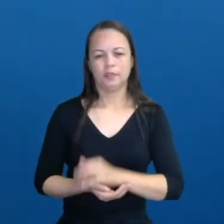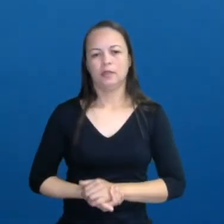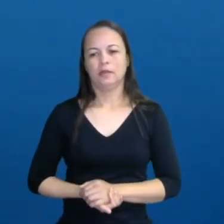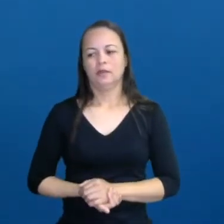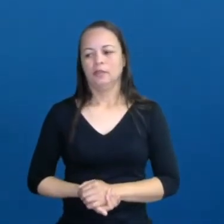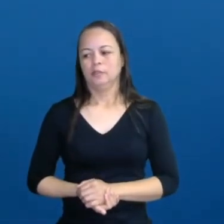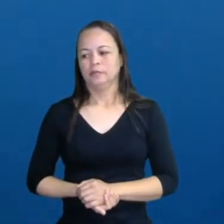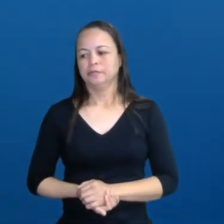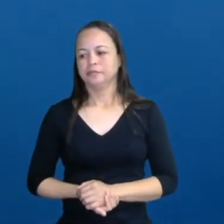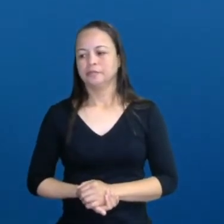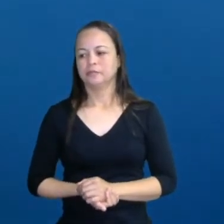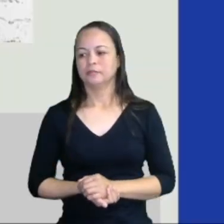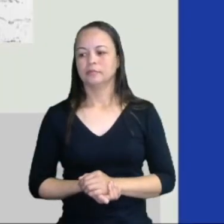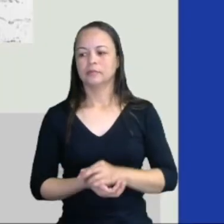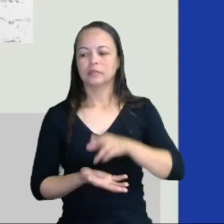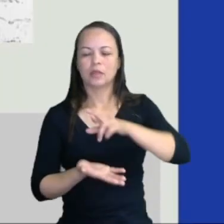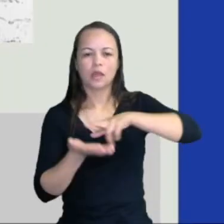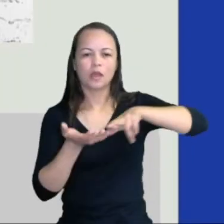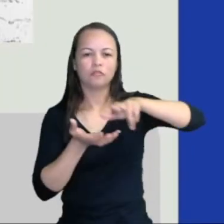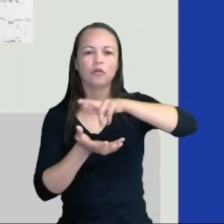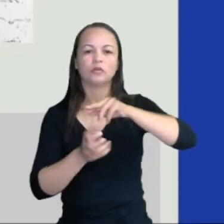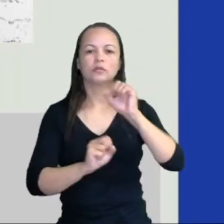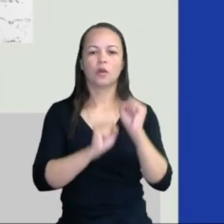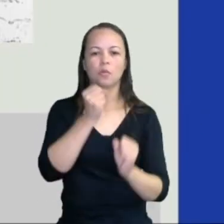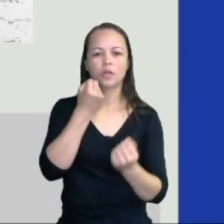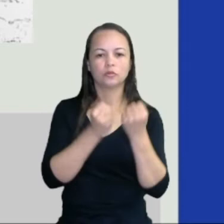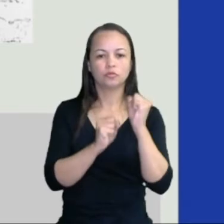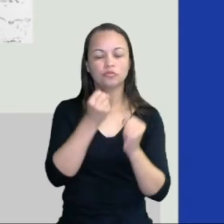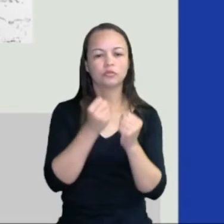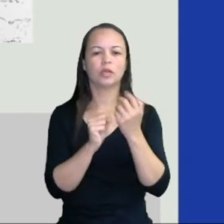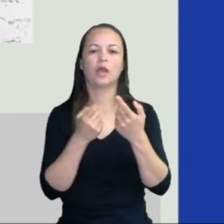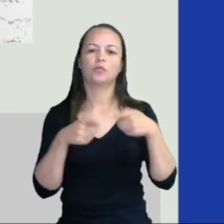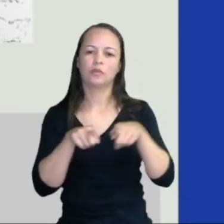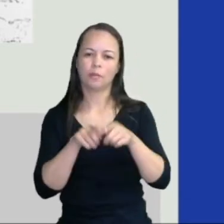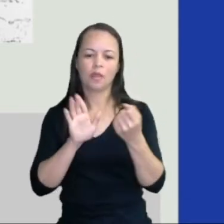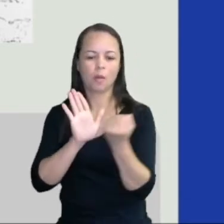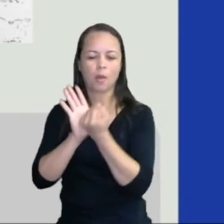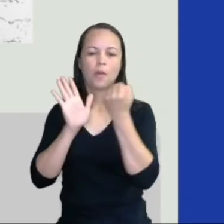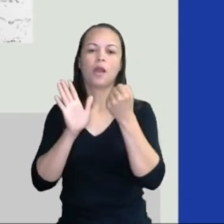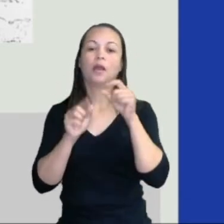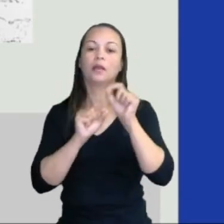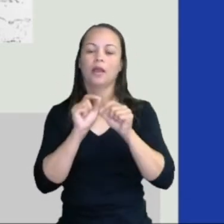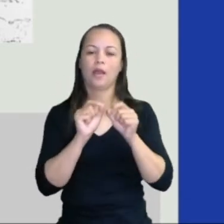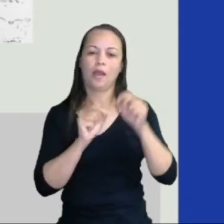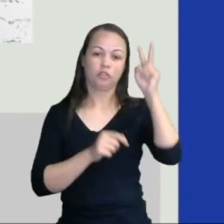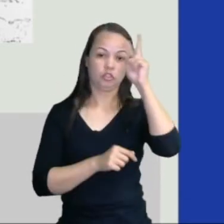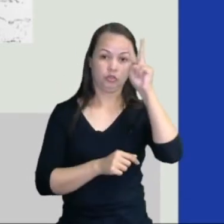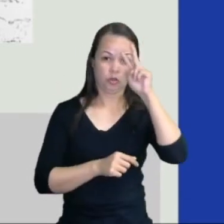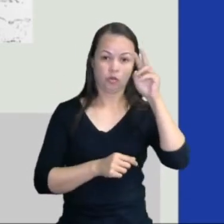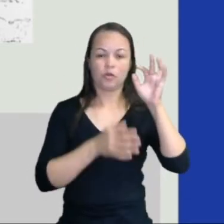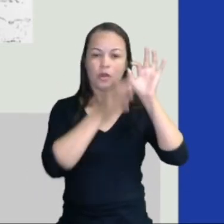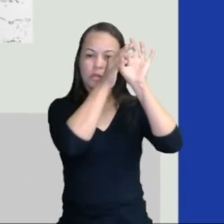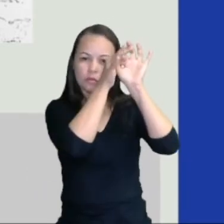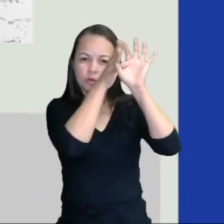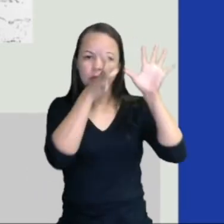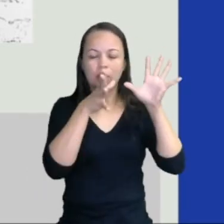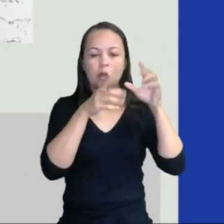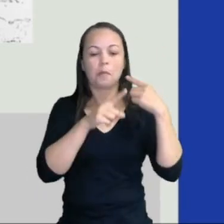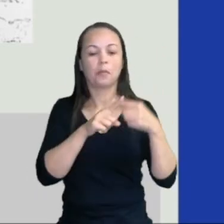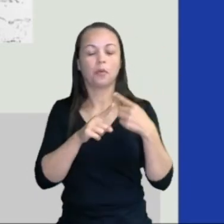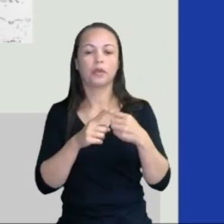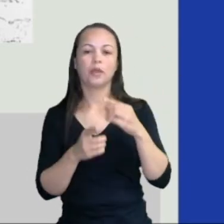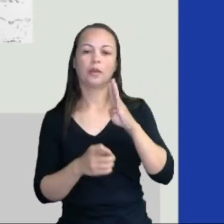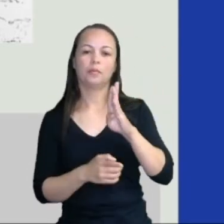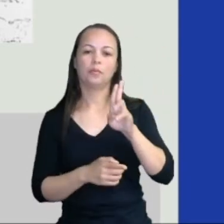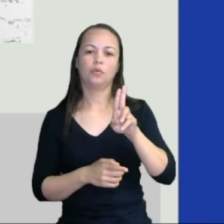A Revolução Industrial também foi um ponto que marca a história do liberalismo, porque é quando a burguesia